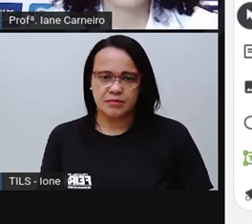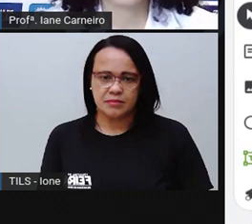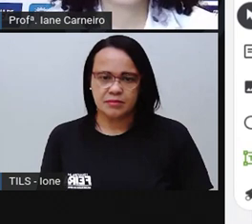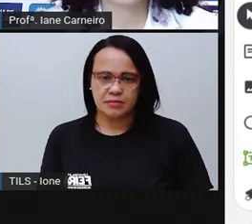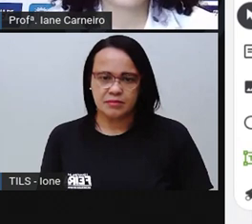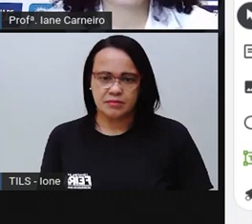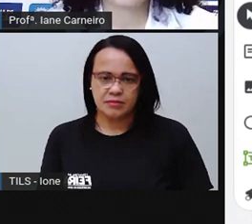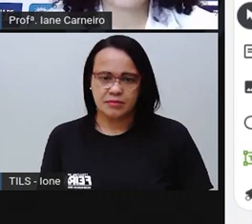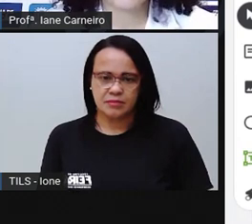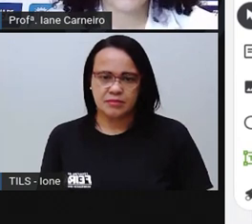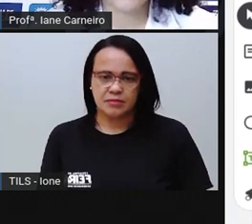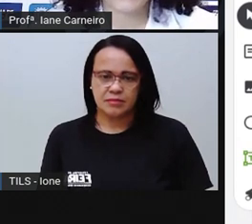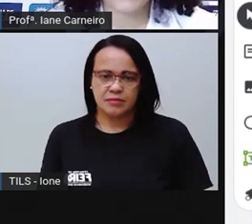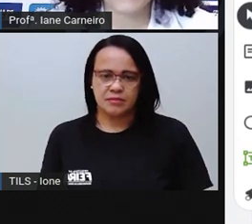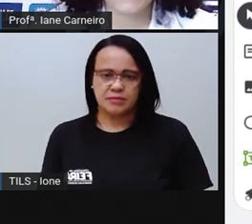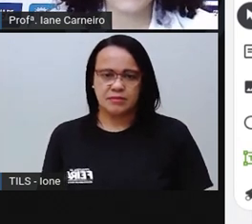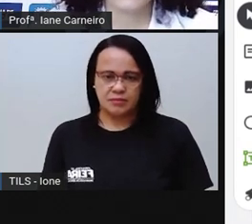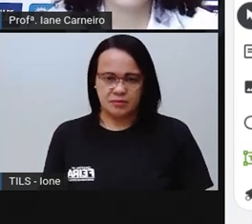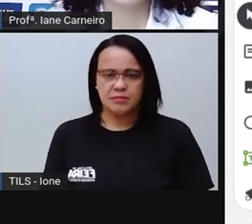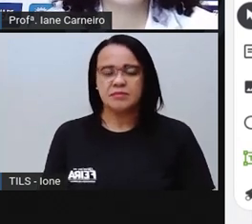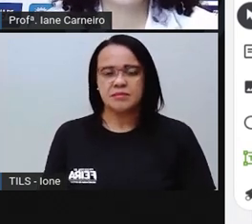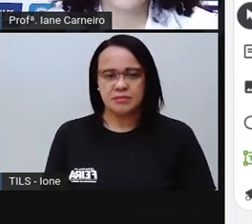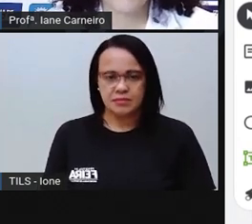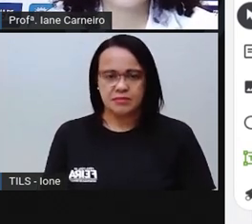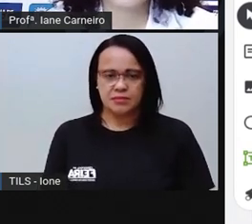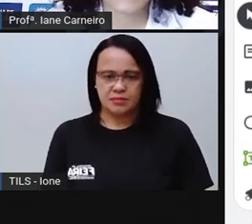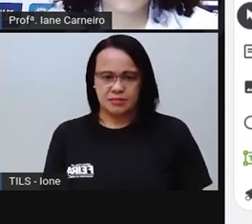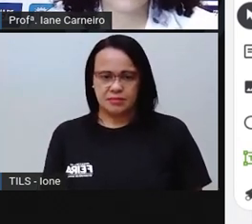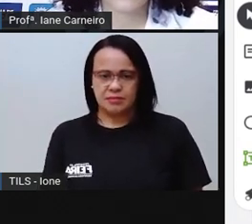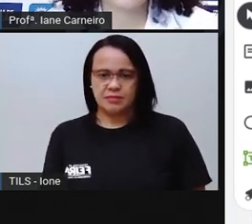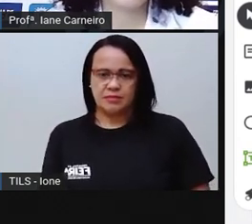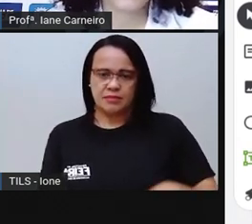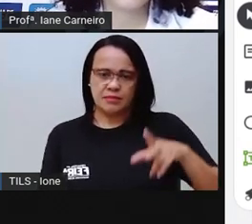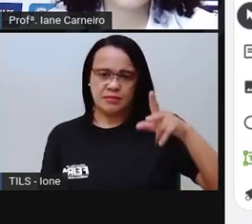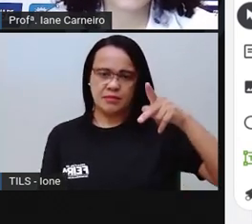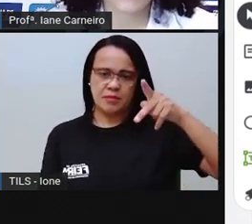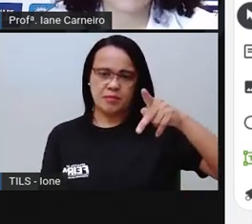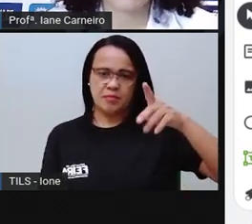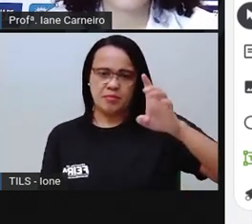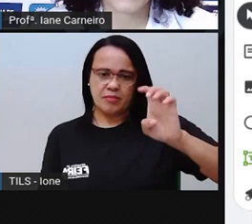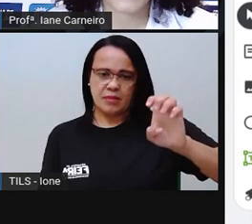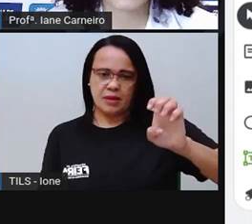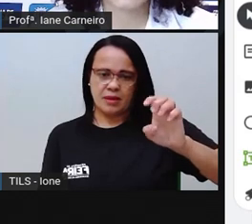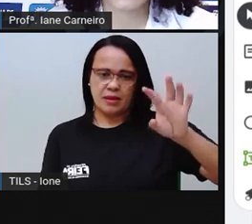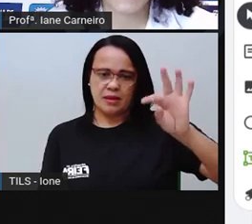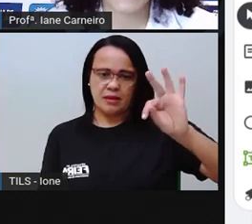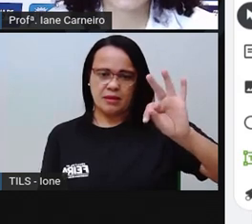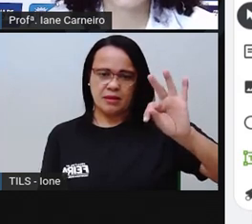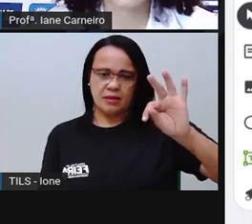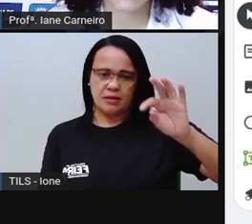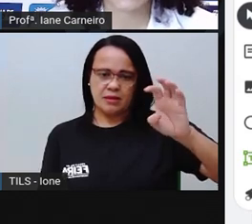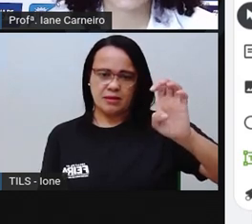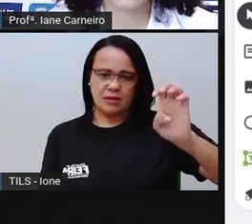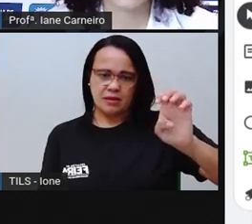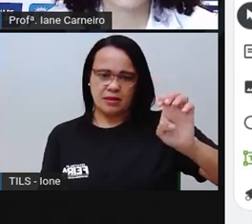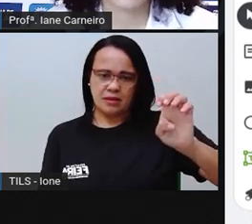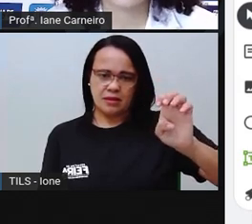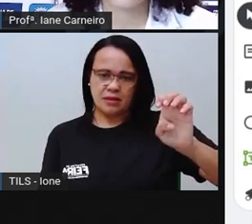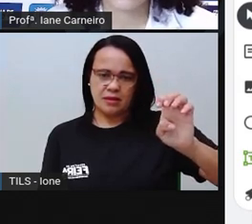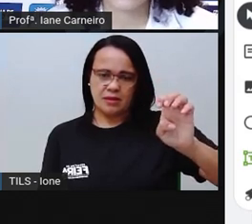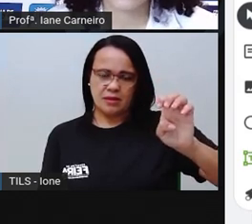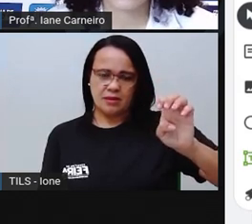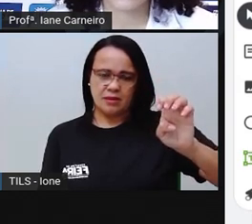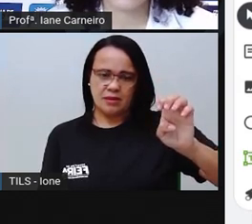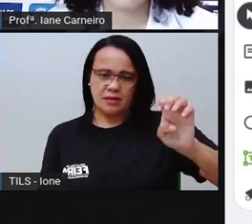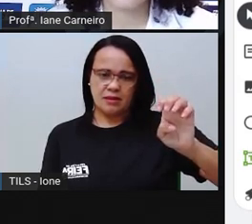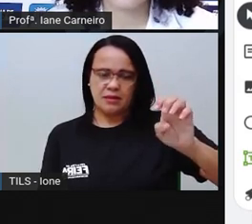Agora, ó, a gente já formou o pé, né? Vamos formar o té. Como é que a gente forma o té? Pé, té, té. É